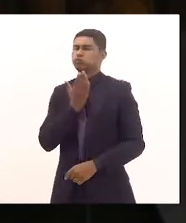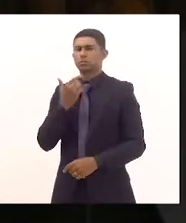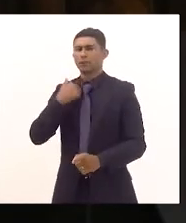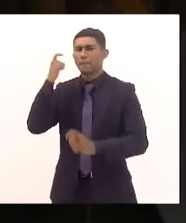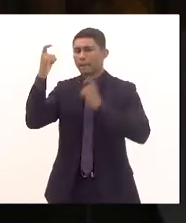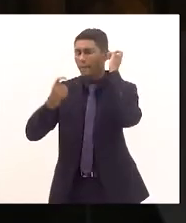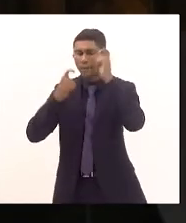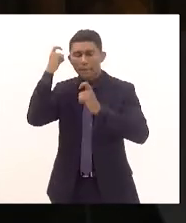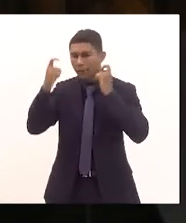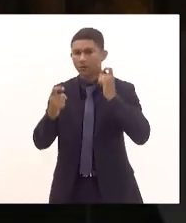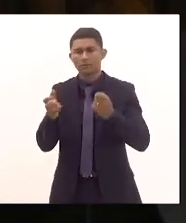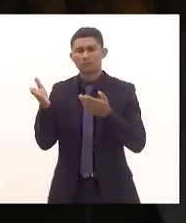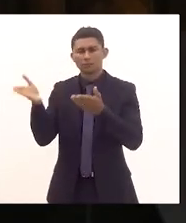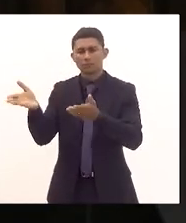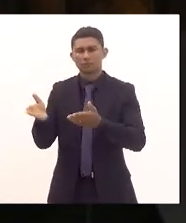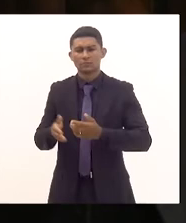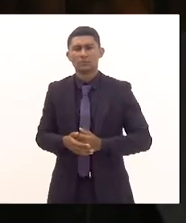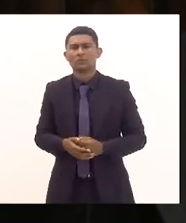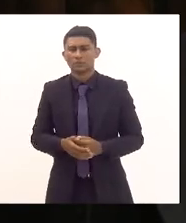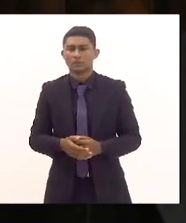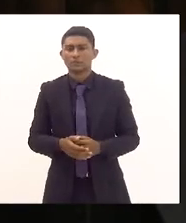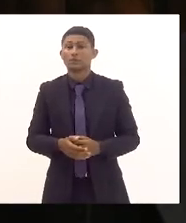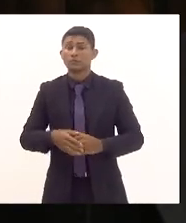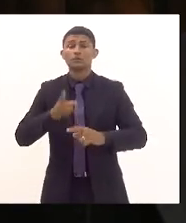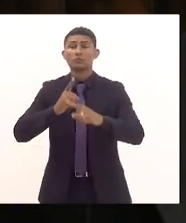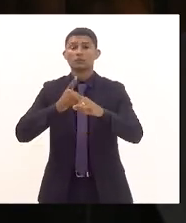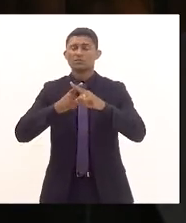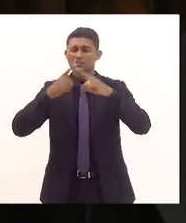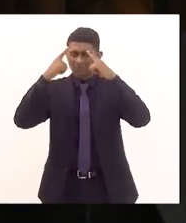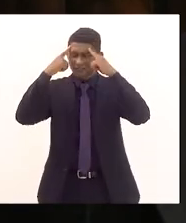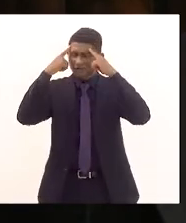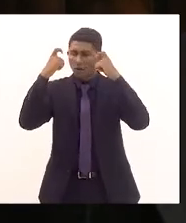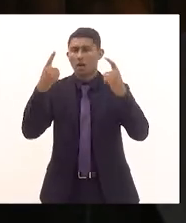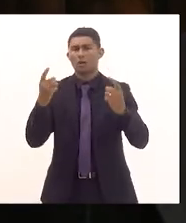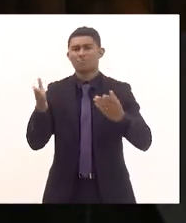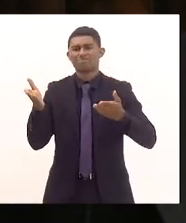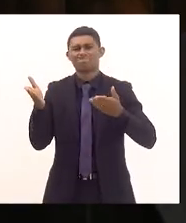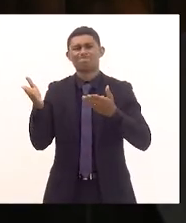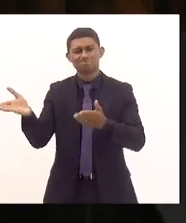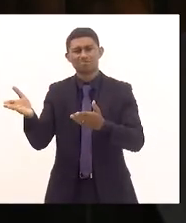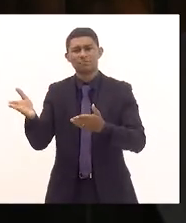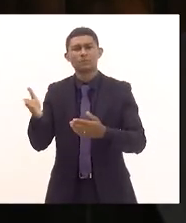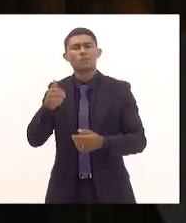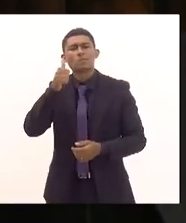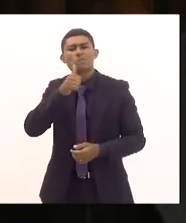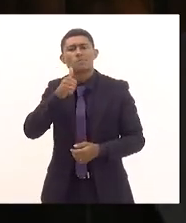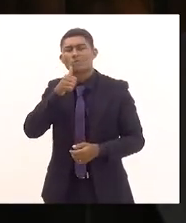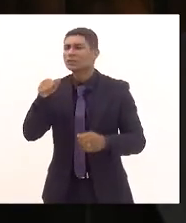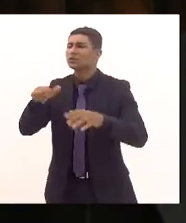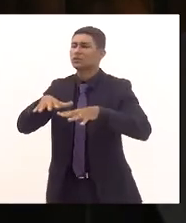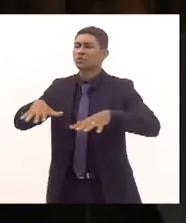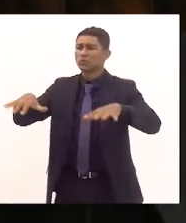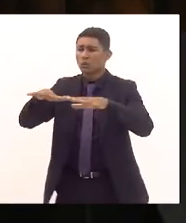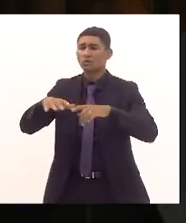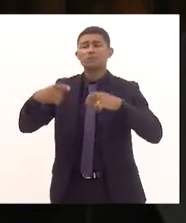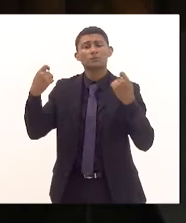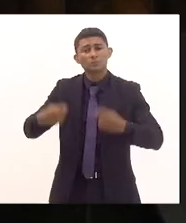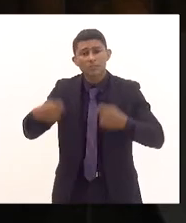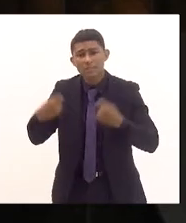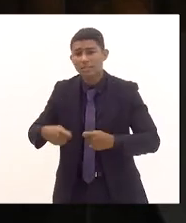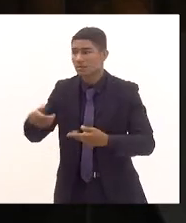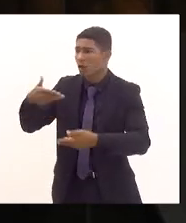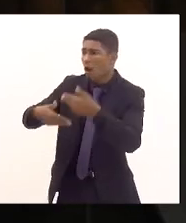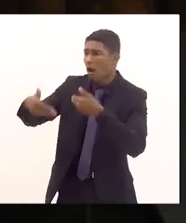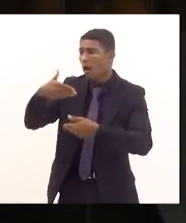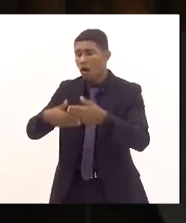preocupação com essa situação presidente que é uma violência acontecendo com todas as mulheres que precisam no serviço